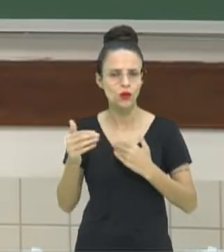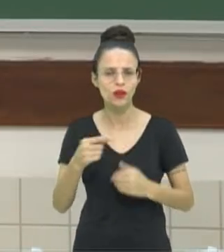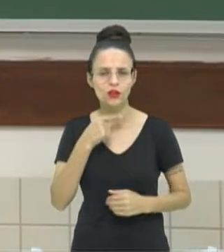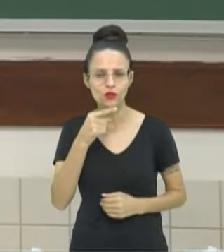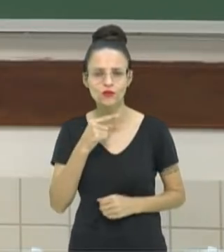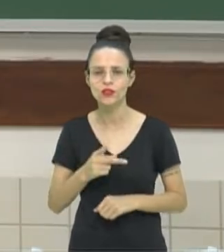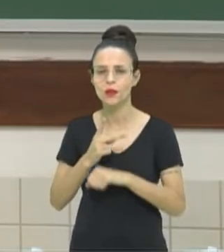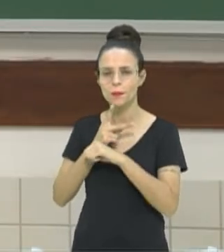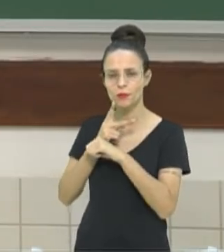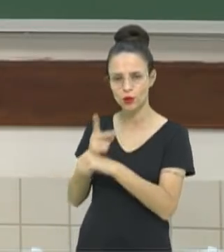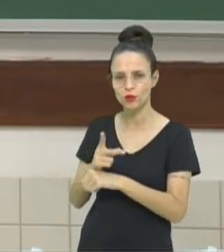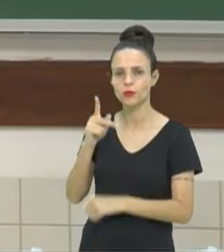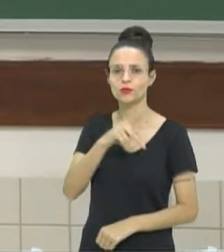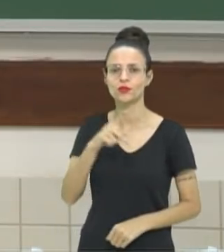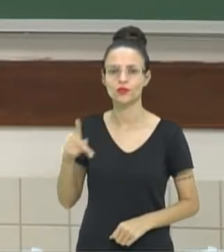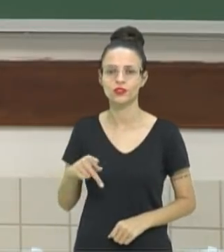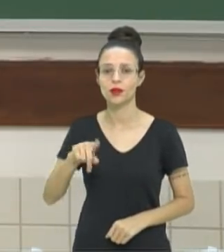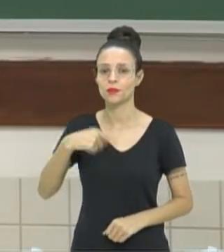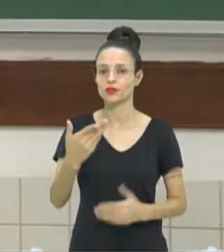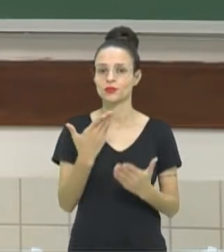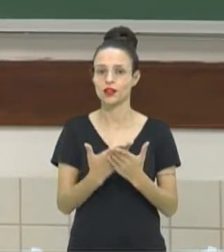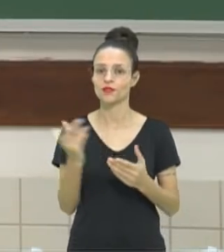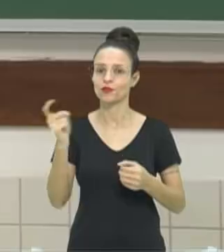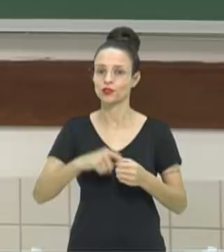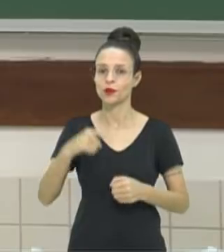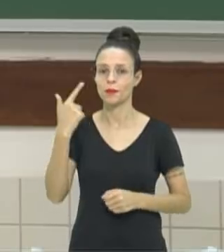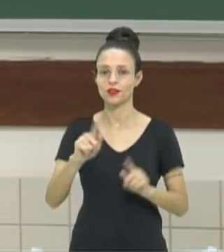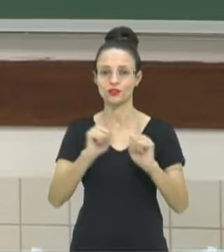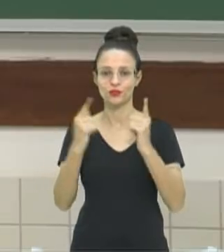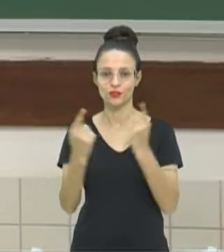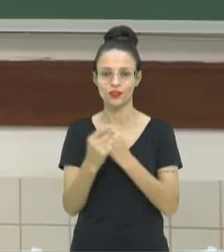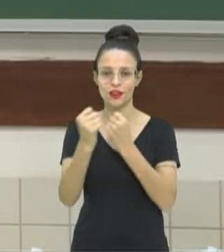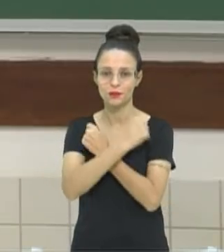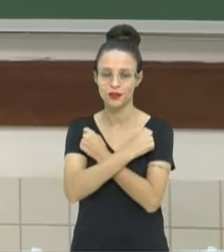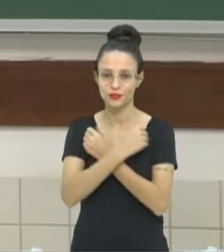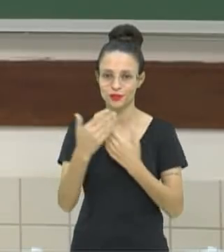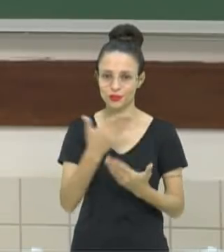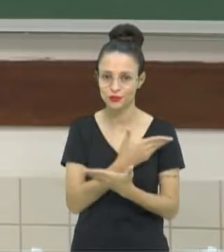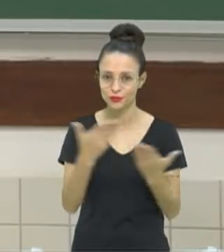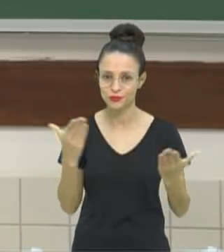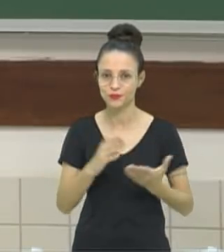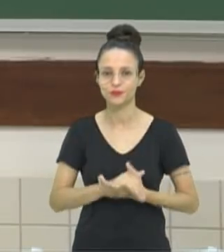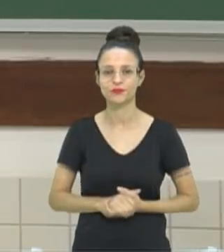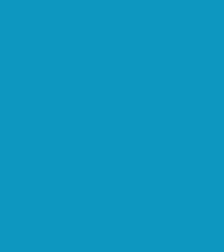dúvida, perguntem lá no aplicativo. Na aula que vem voltamos com mais geografia. Um abraço a todos e até lá.